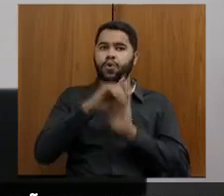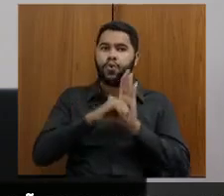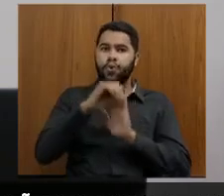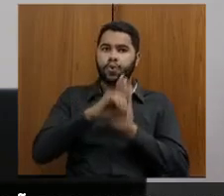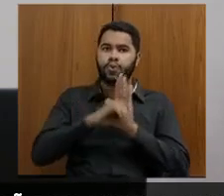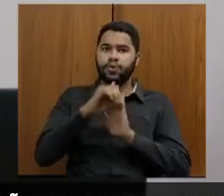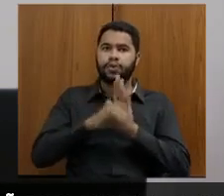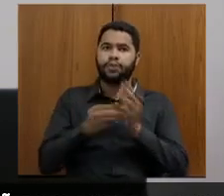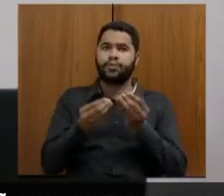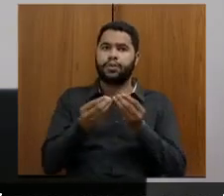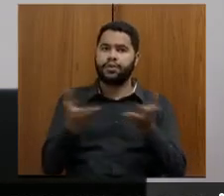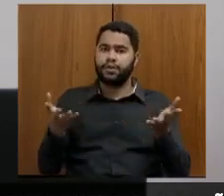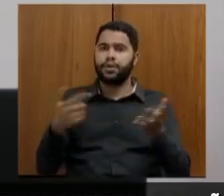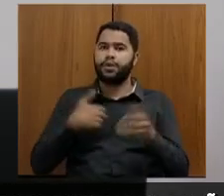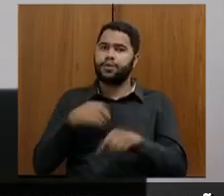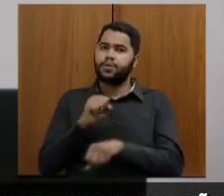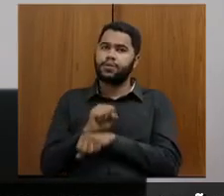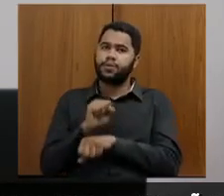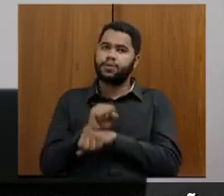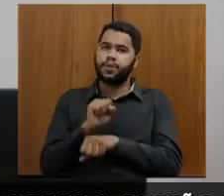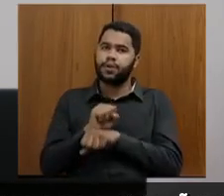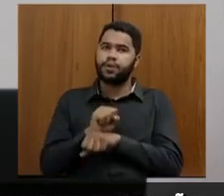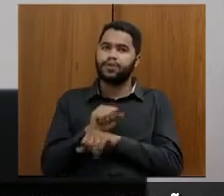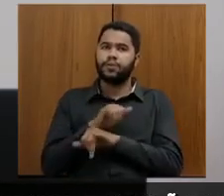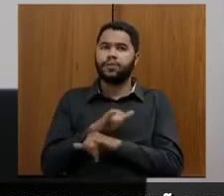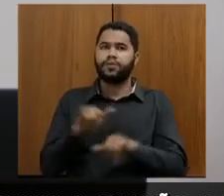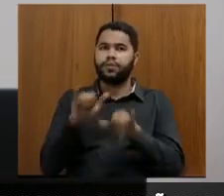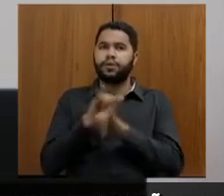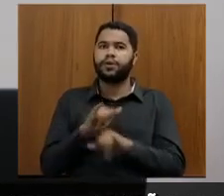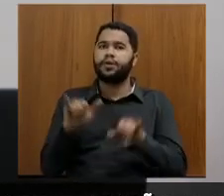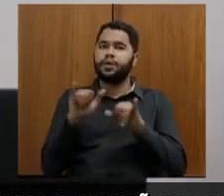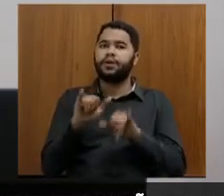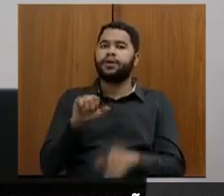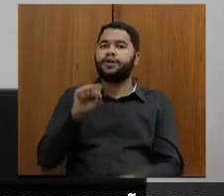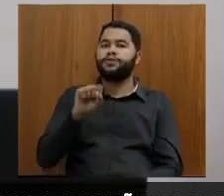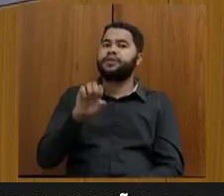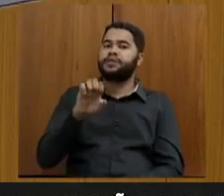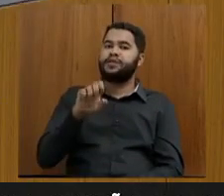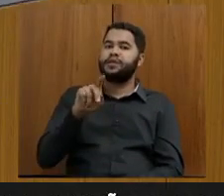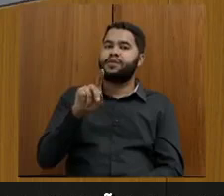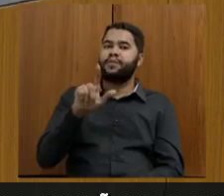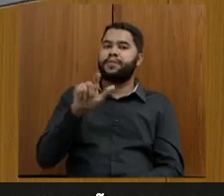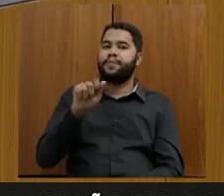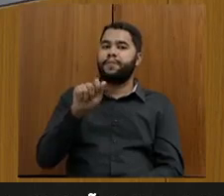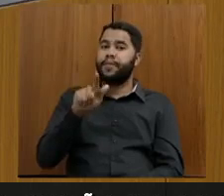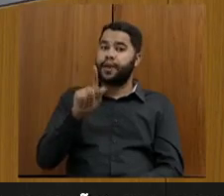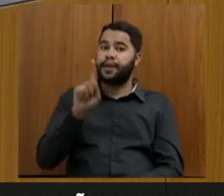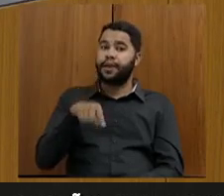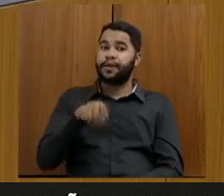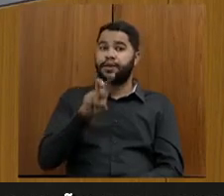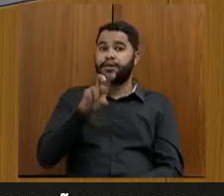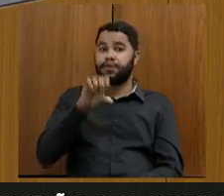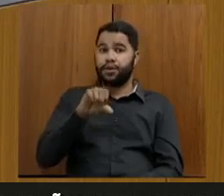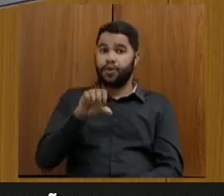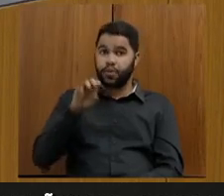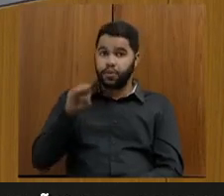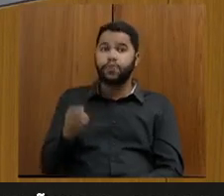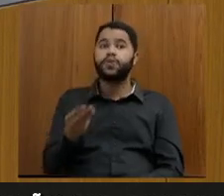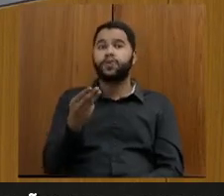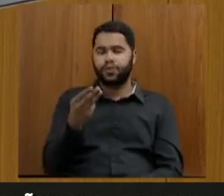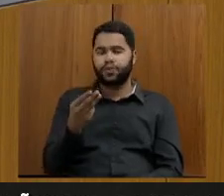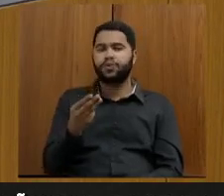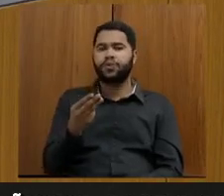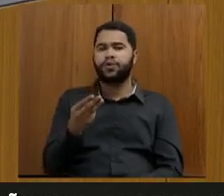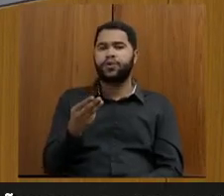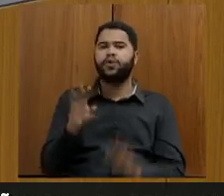liberado eu tava aguardando essa informação pela Seplag de 559 milhões o col